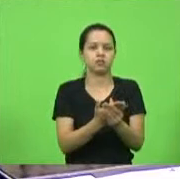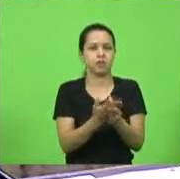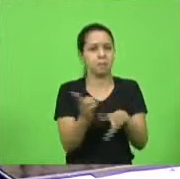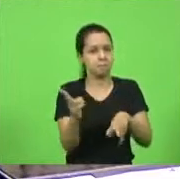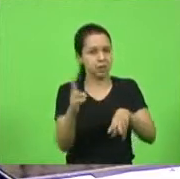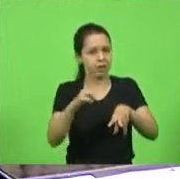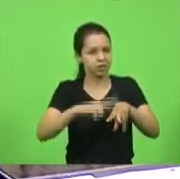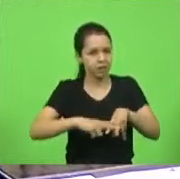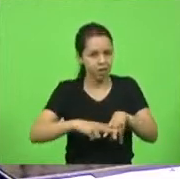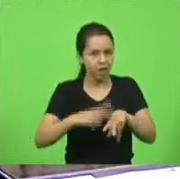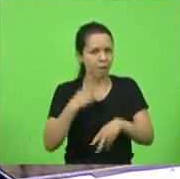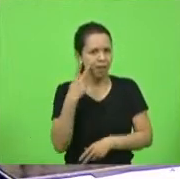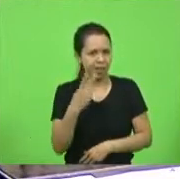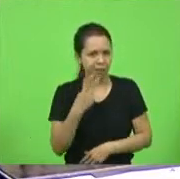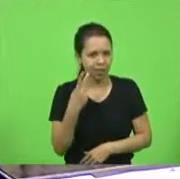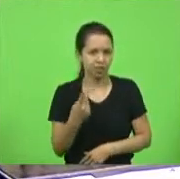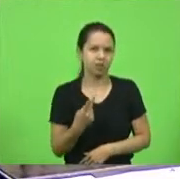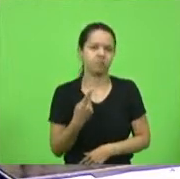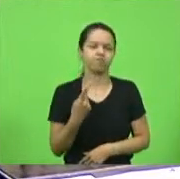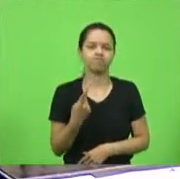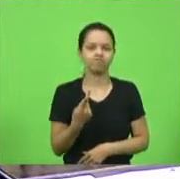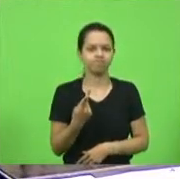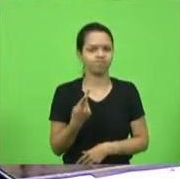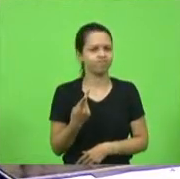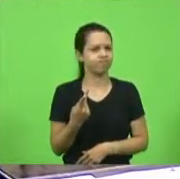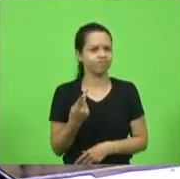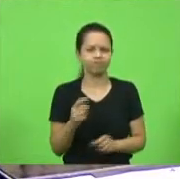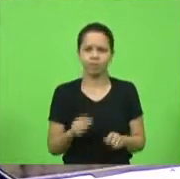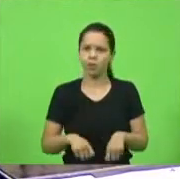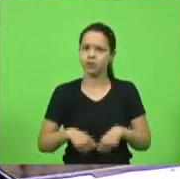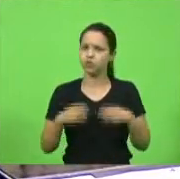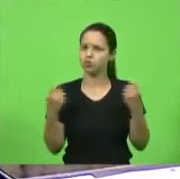por isso é um absurdo.